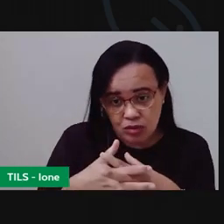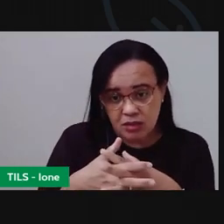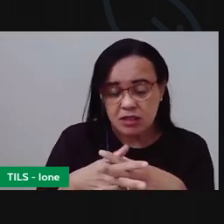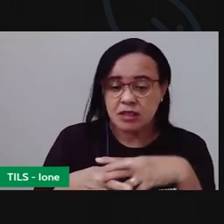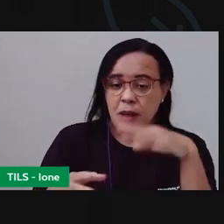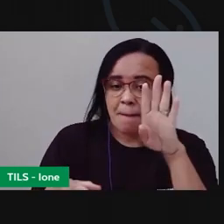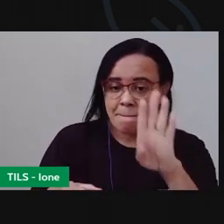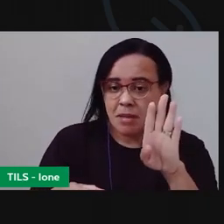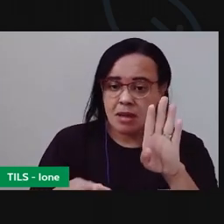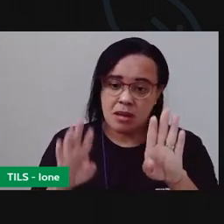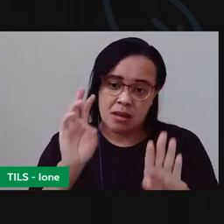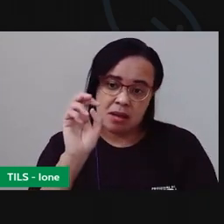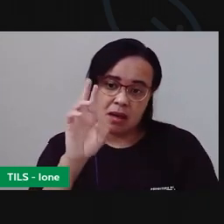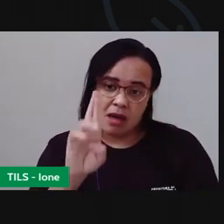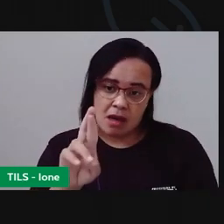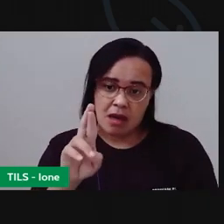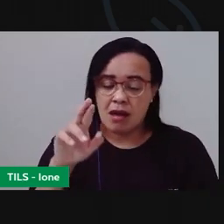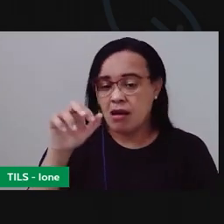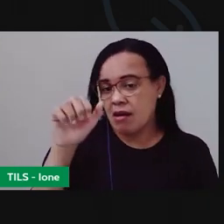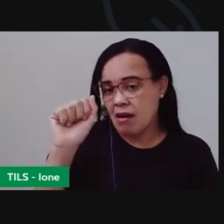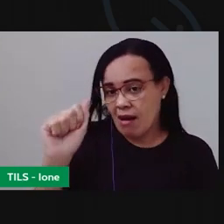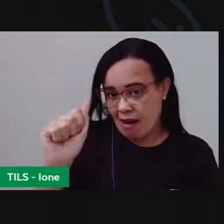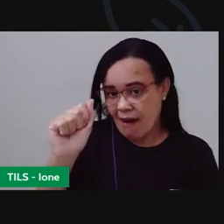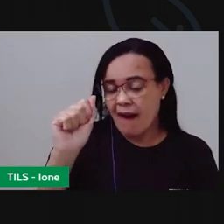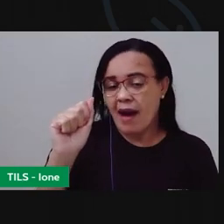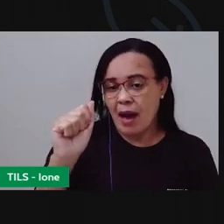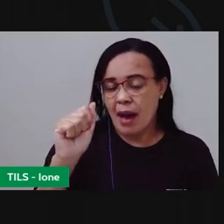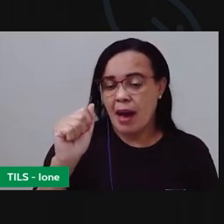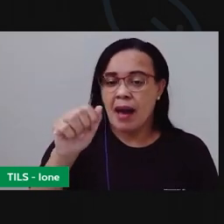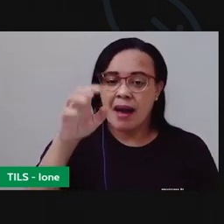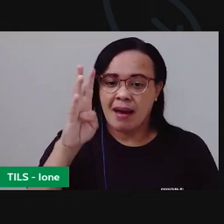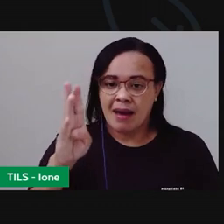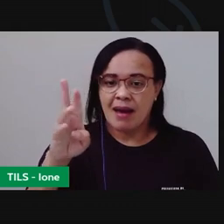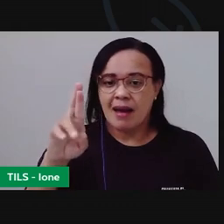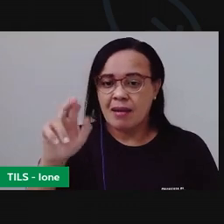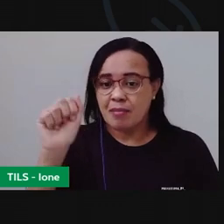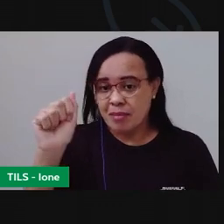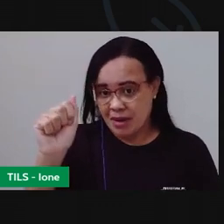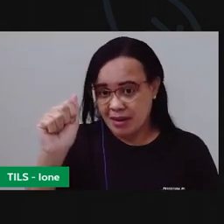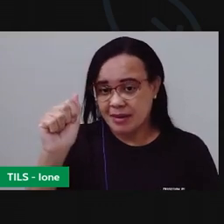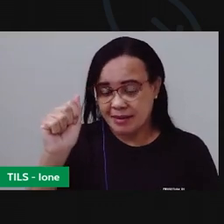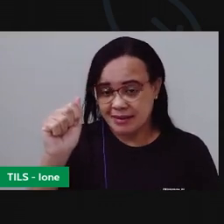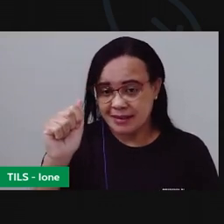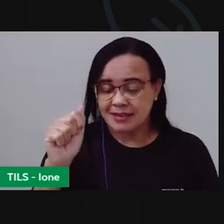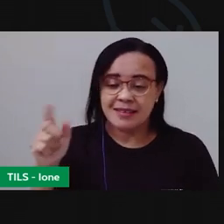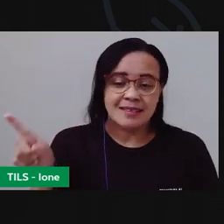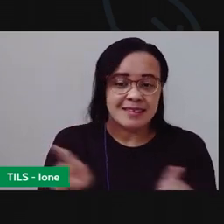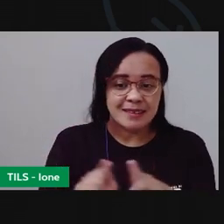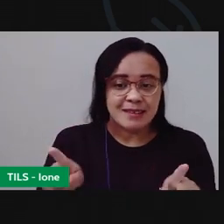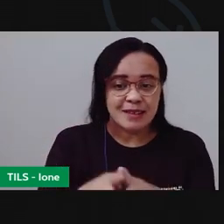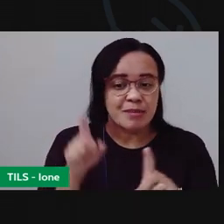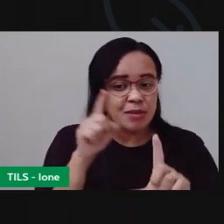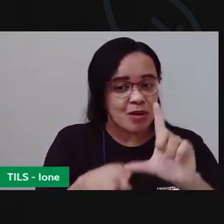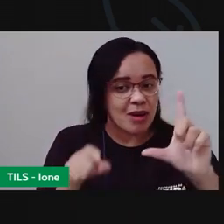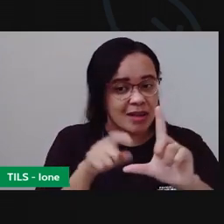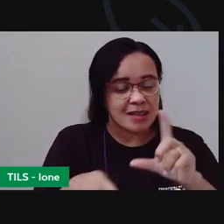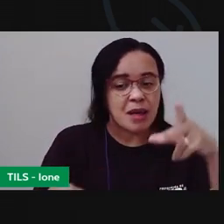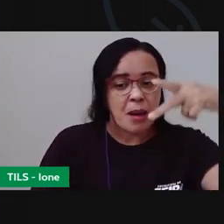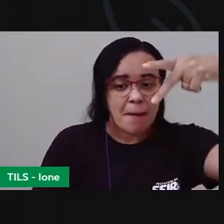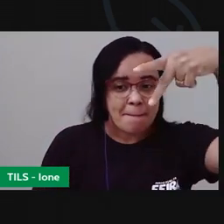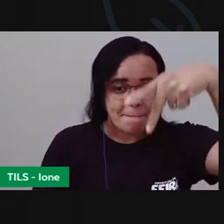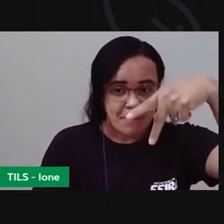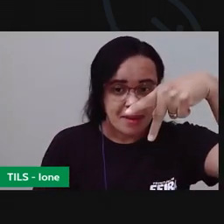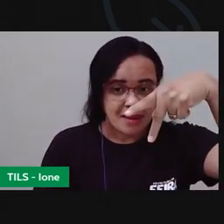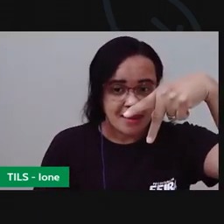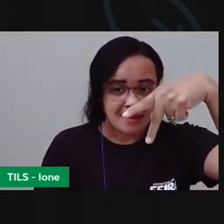r a vai ser parar Ó também com a letra P que vai produzir o